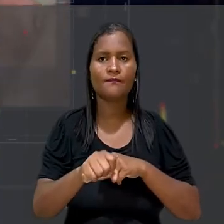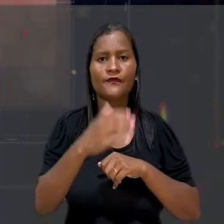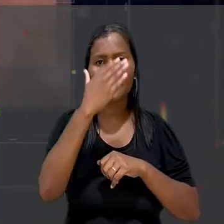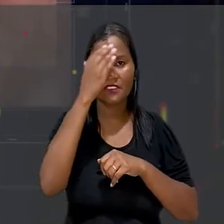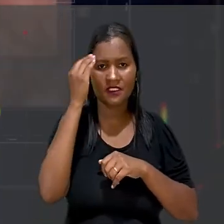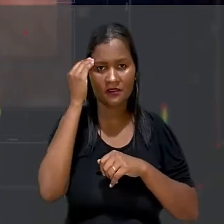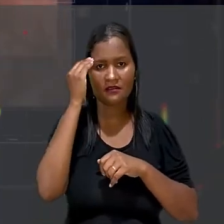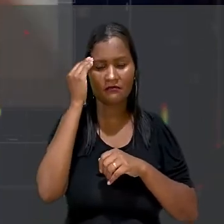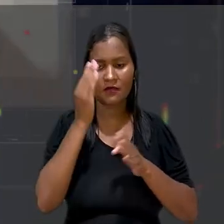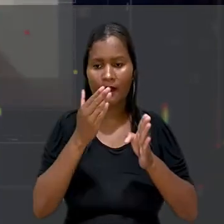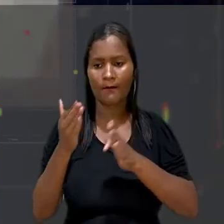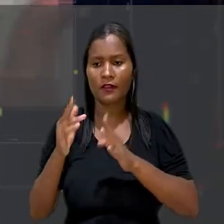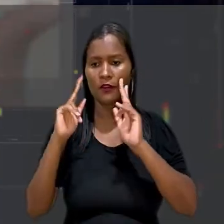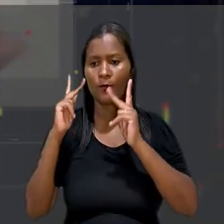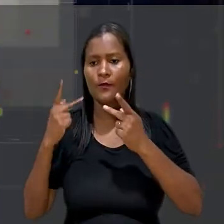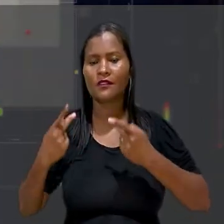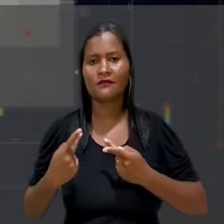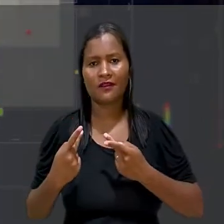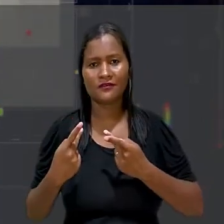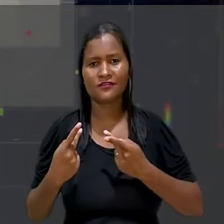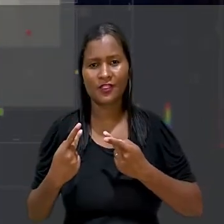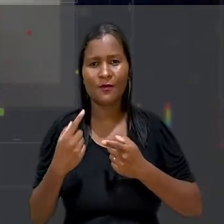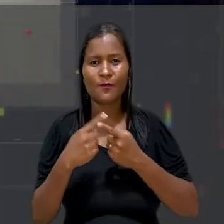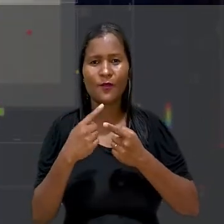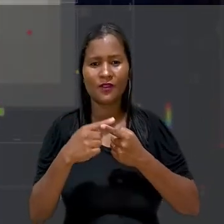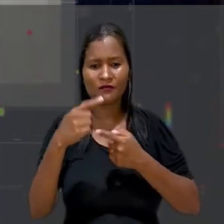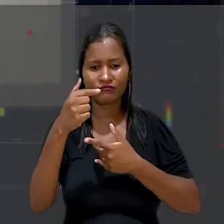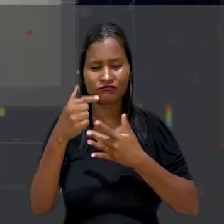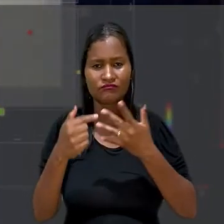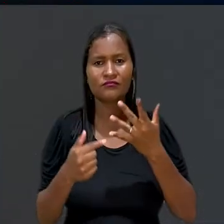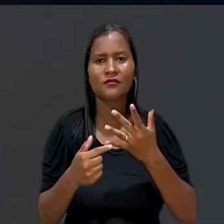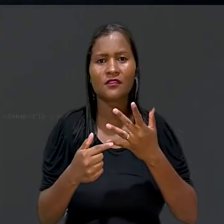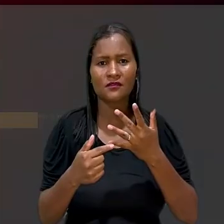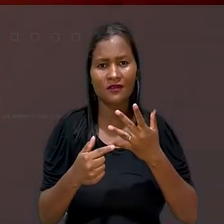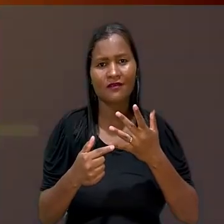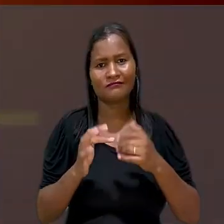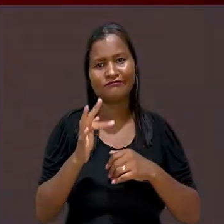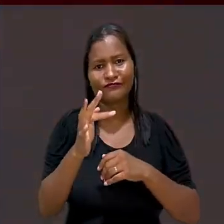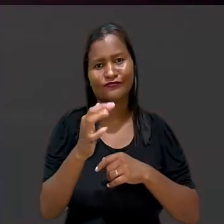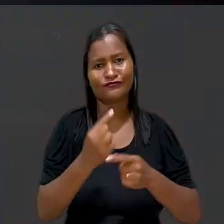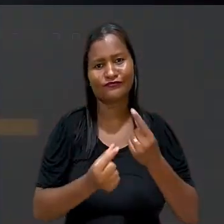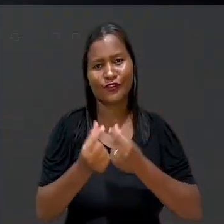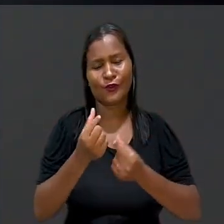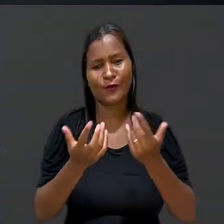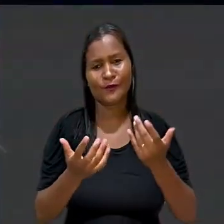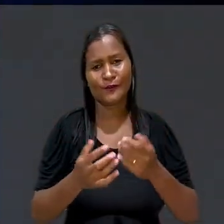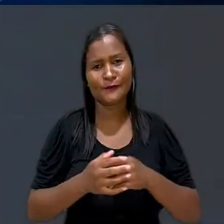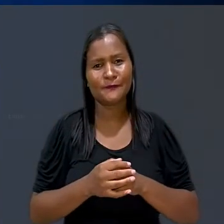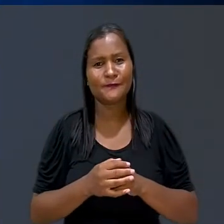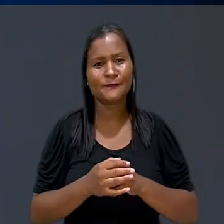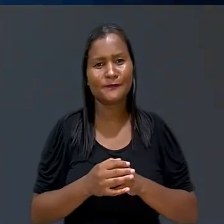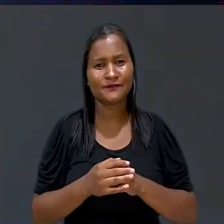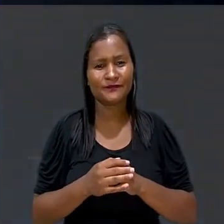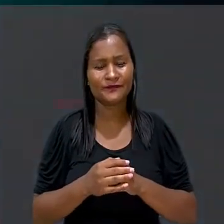parte das humanidades, porque essa conjunção de fatores é que vai dizer qual que é o futuro da economia.